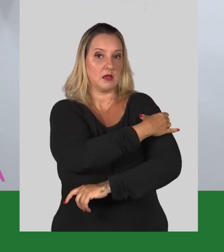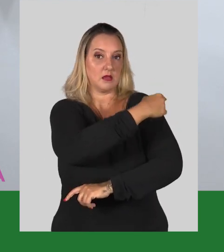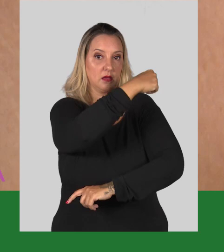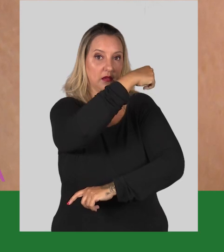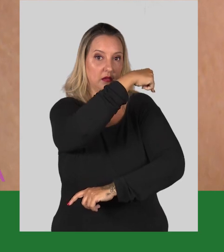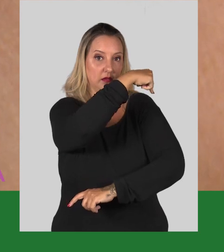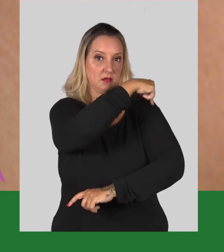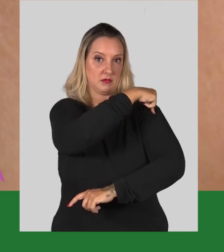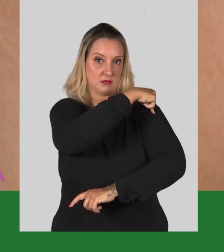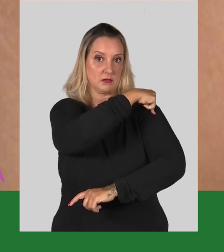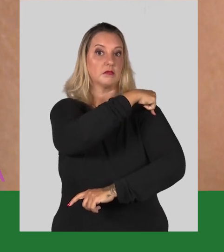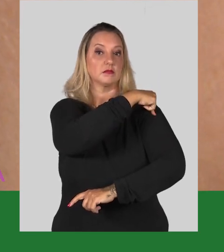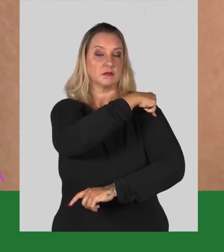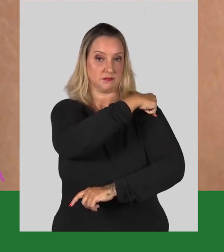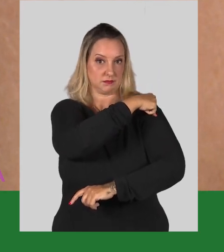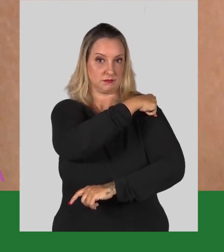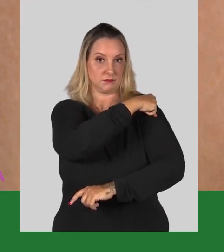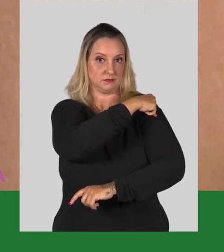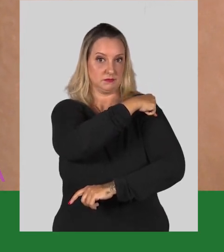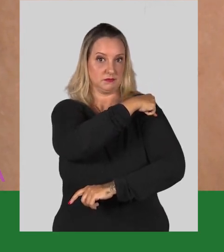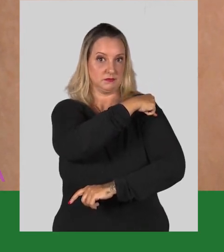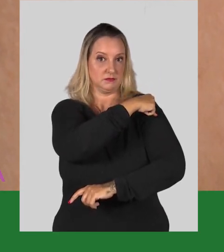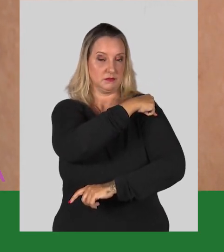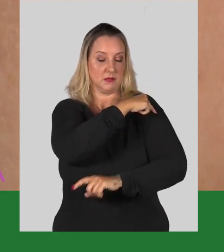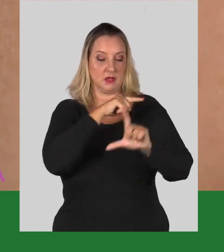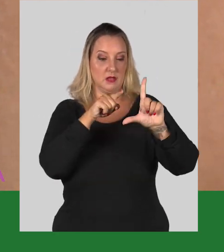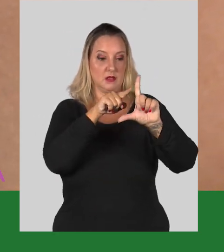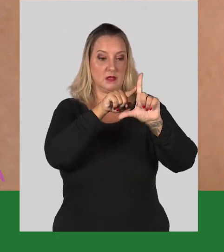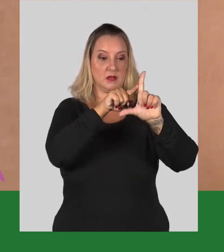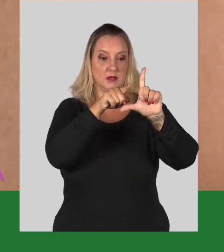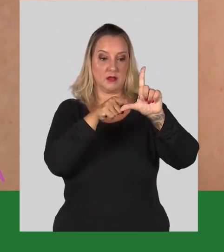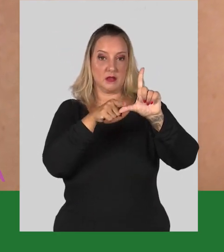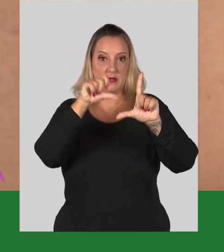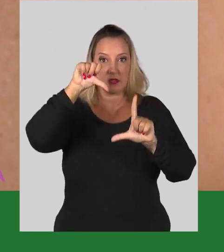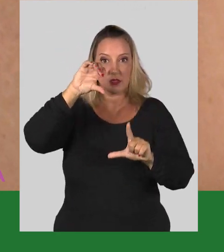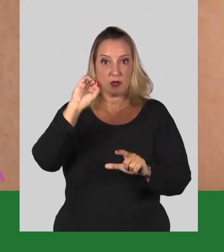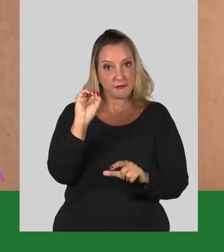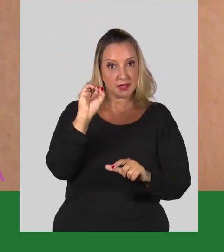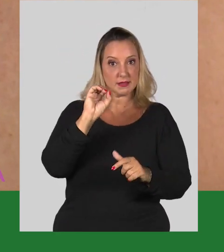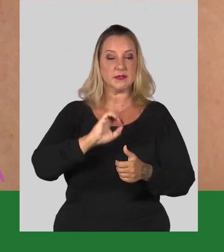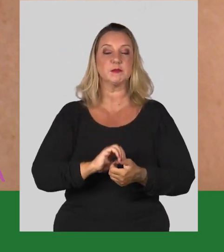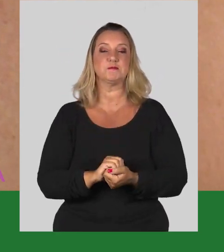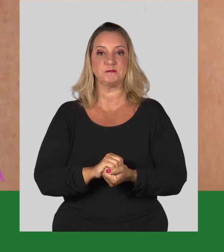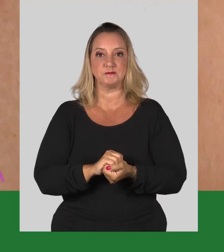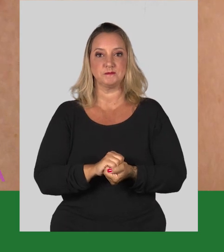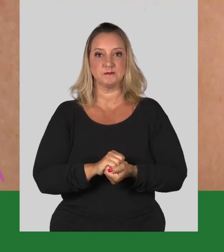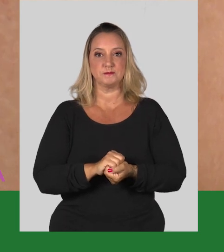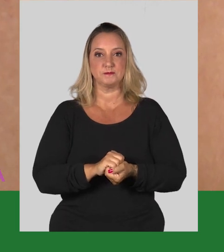lateralizado, introduza a agulha no ângulo de 90 graus.